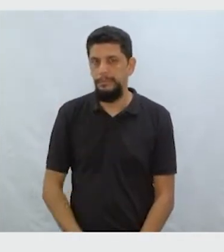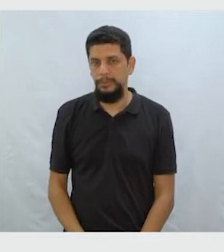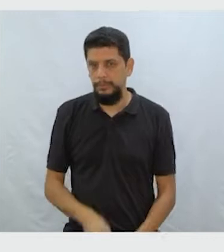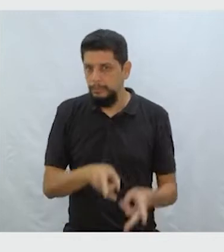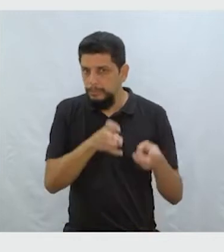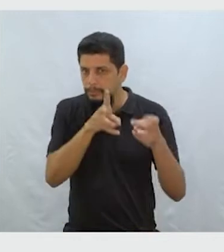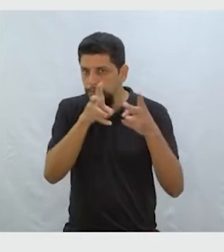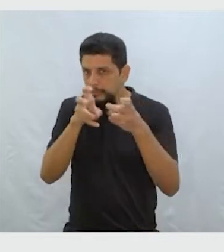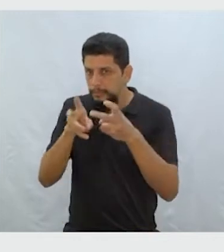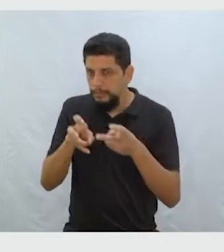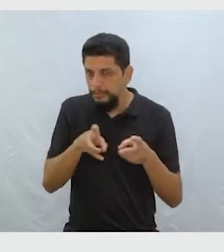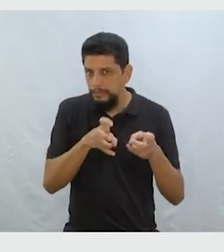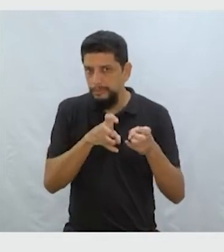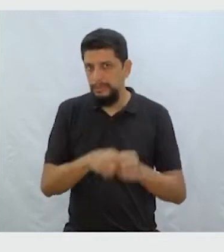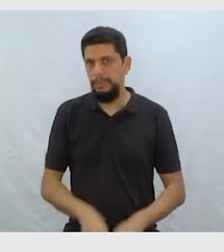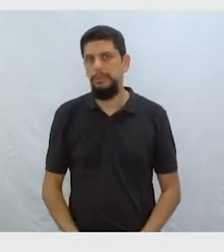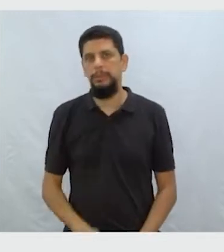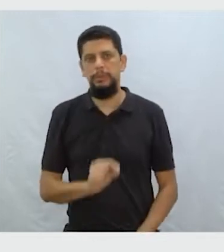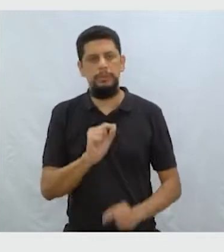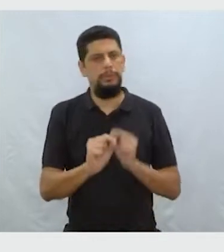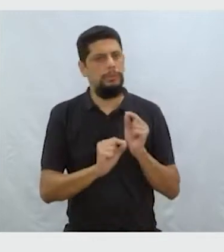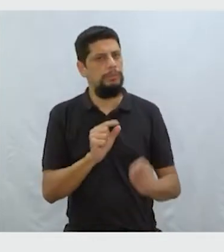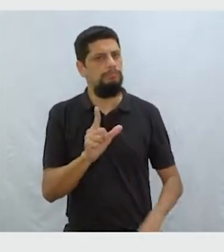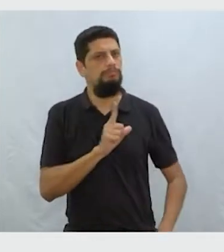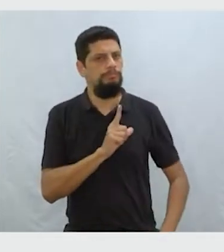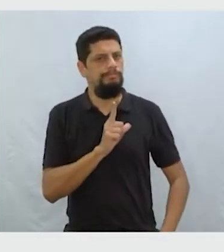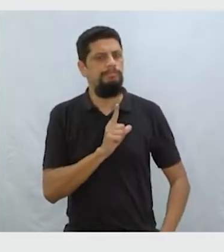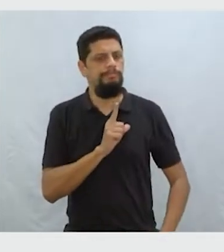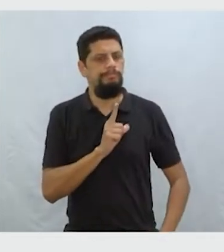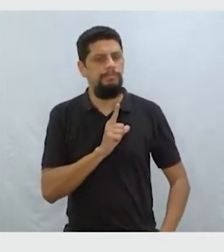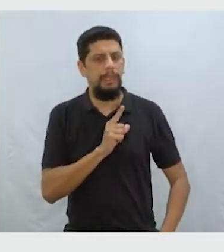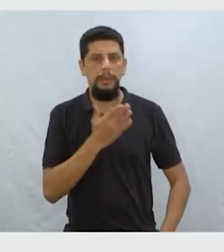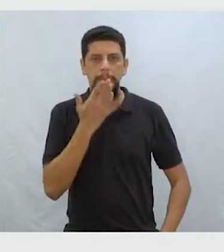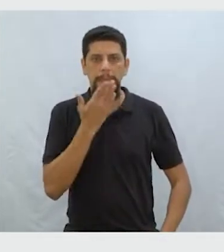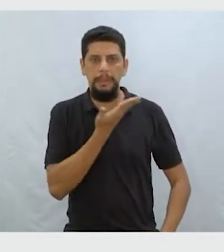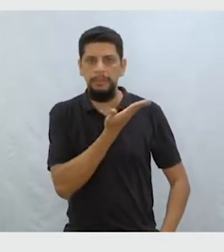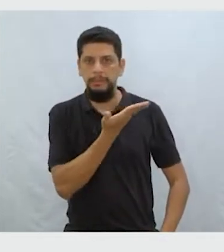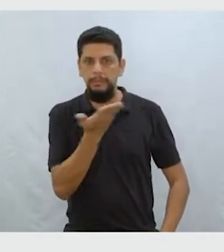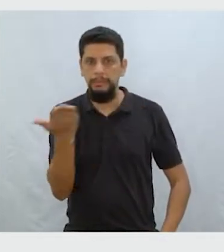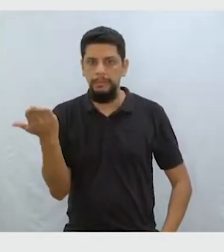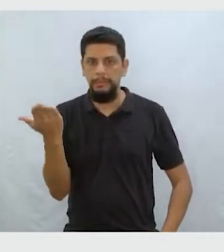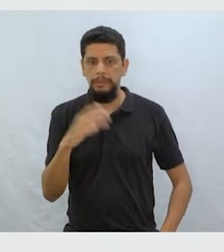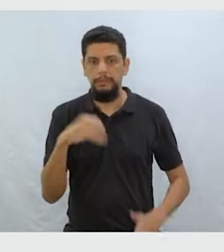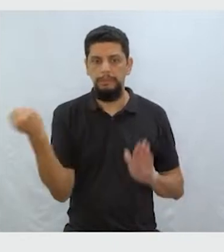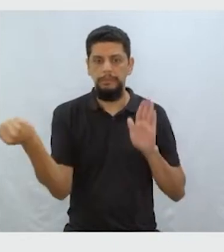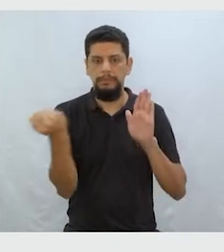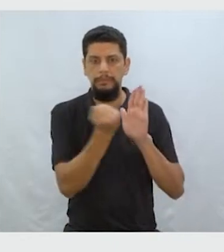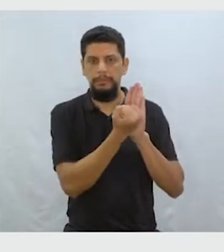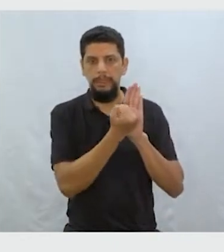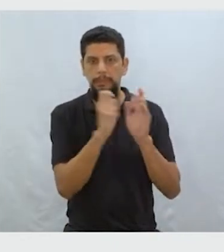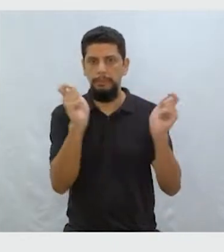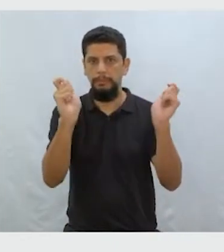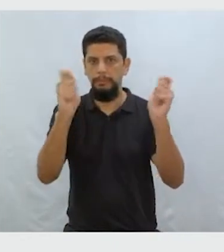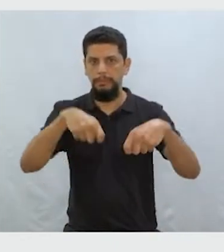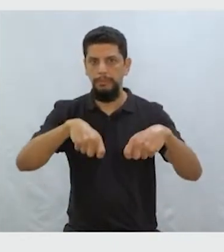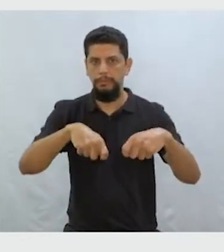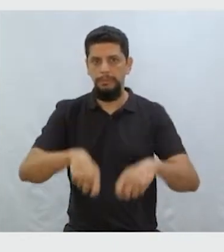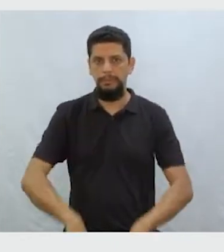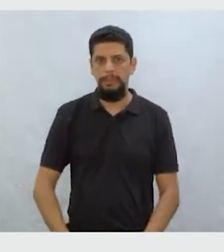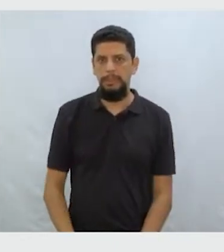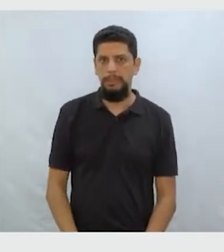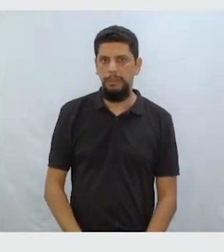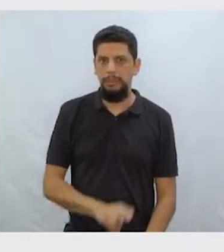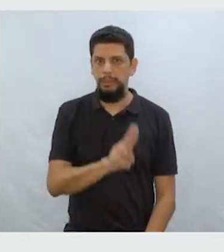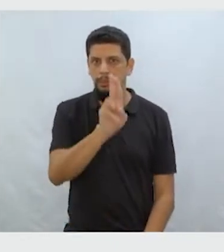imagem observando a imagem o que que nós temos vou pedir para você marcar as